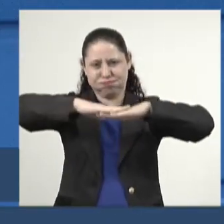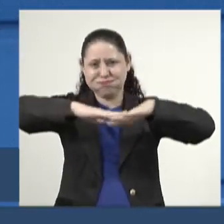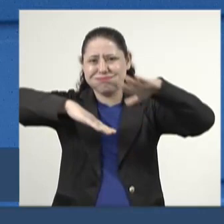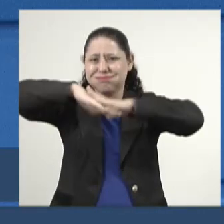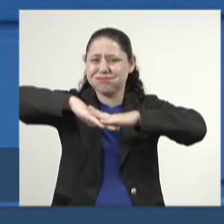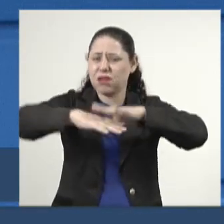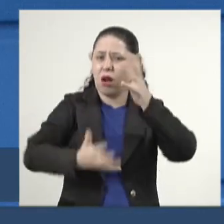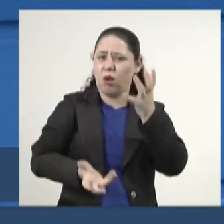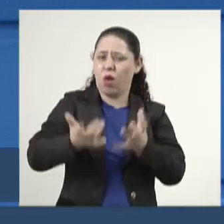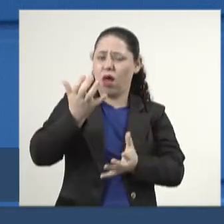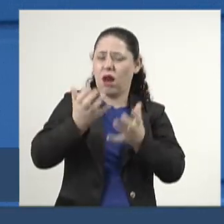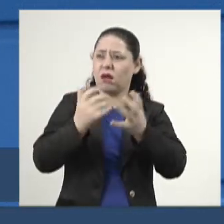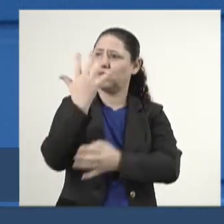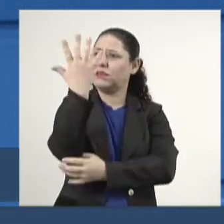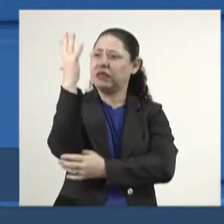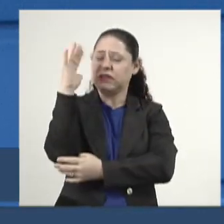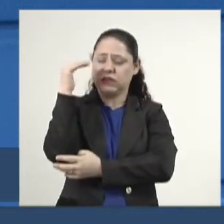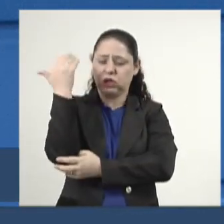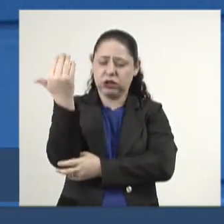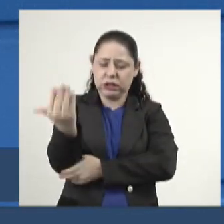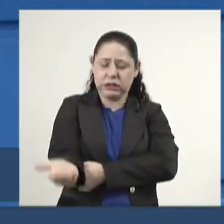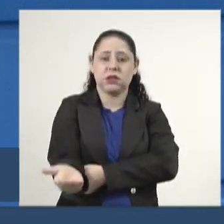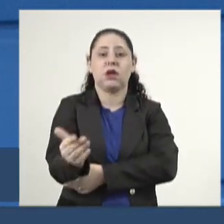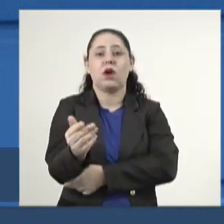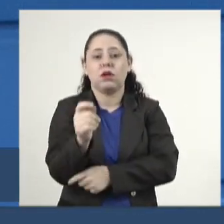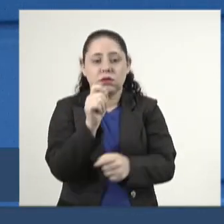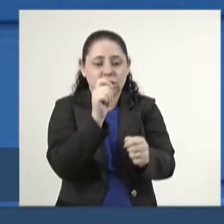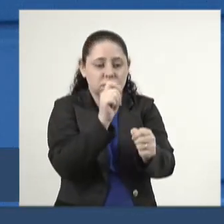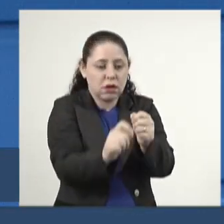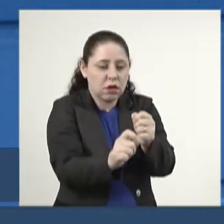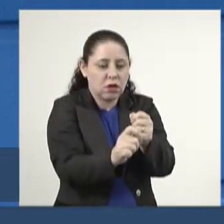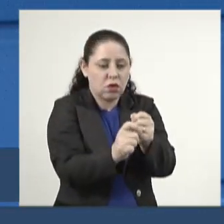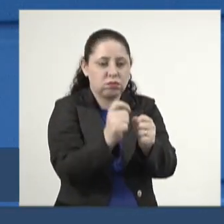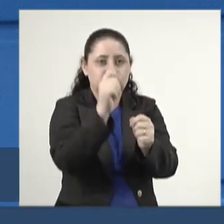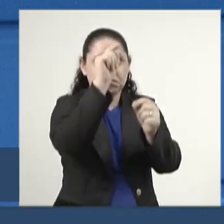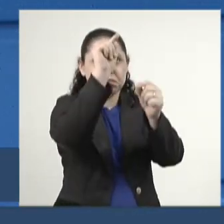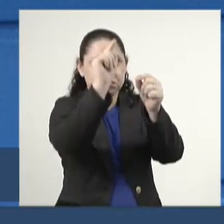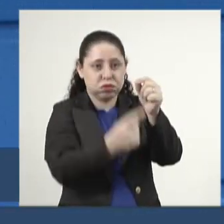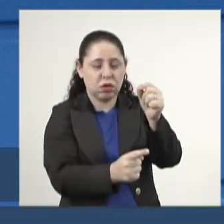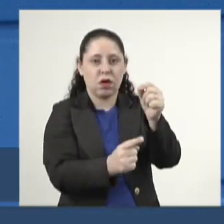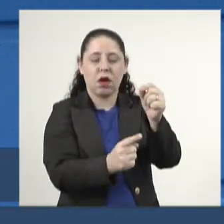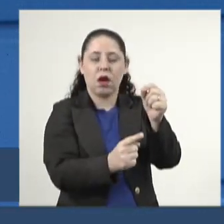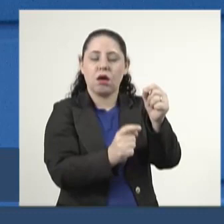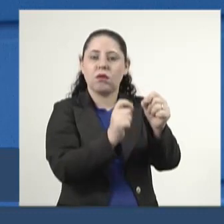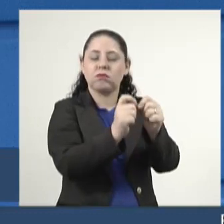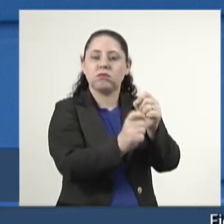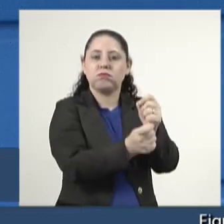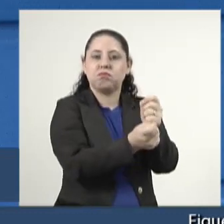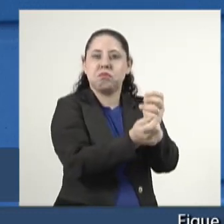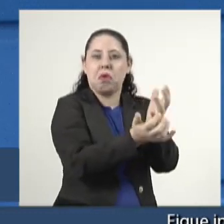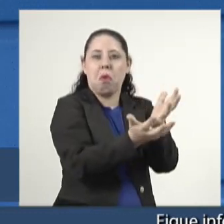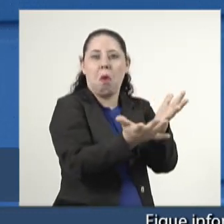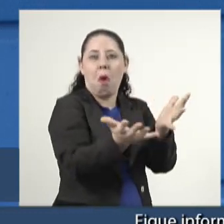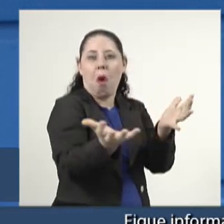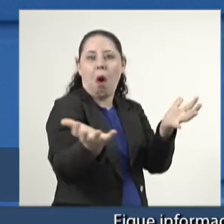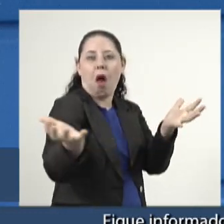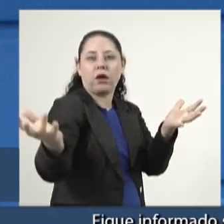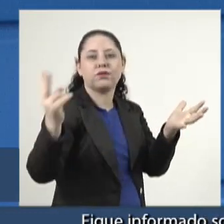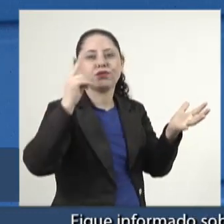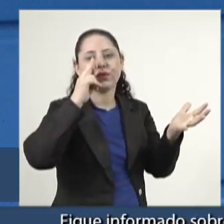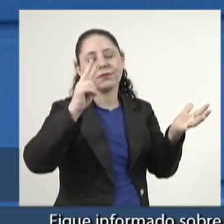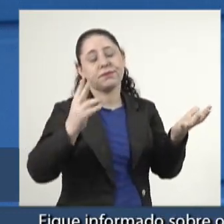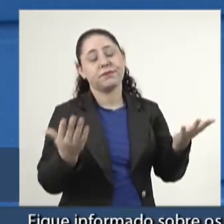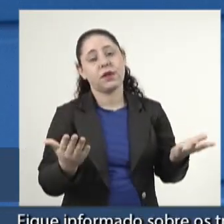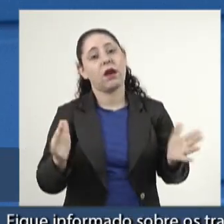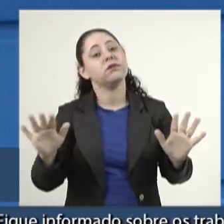seca e, de repente, um foco de incêndio de raio ou criminoso acontece e nós estamos vendo tudo isso. Então, nós